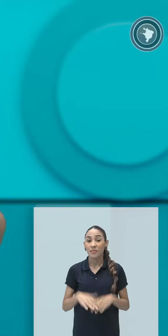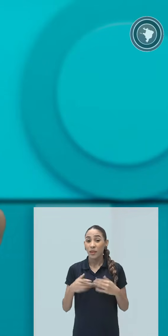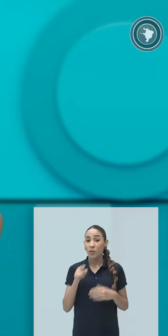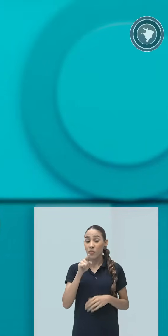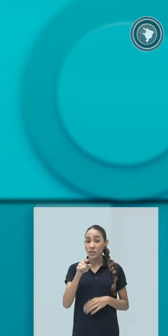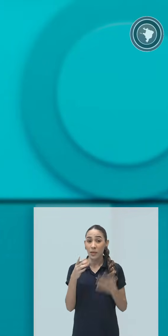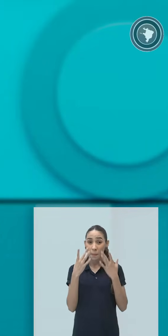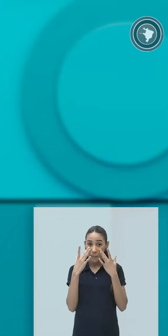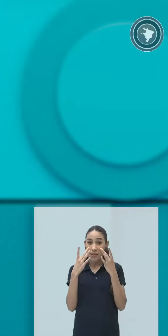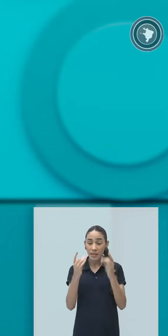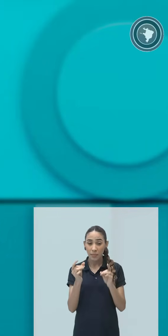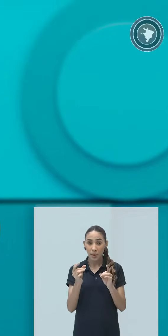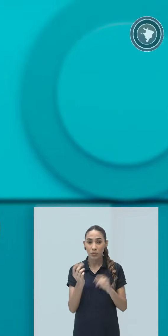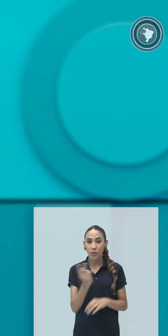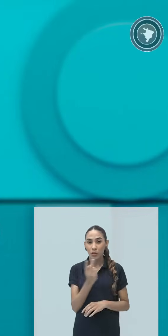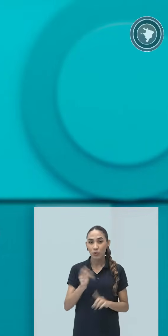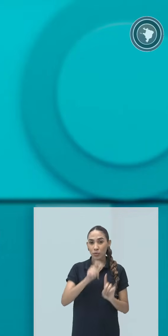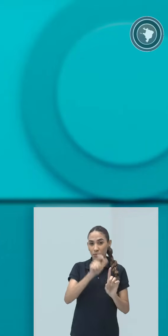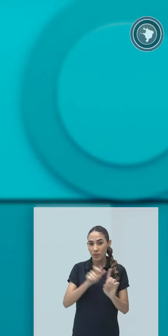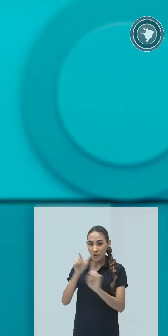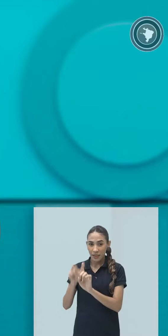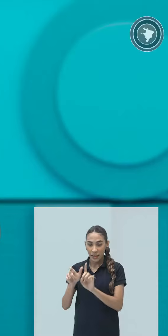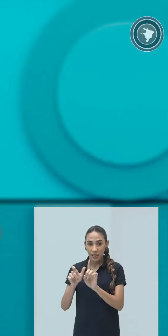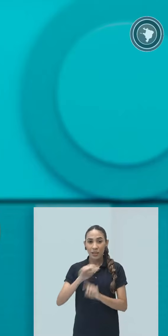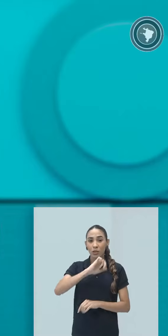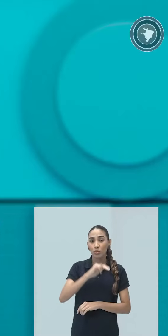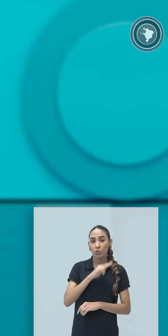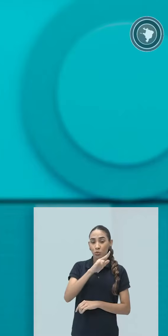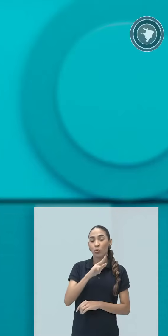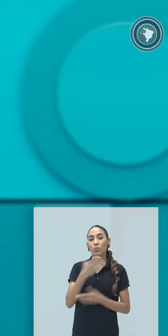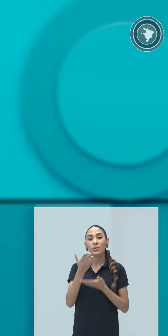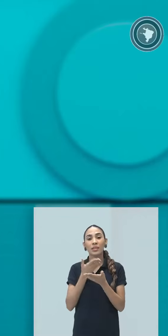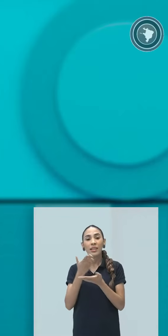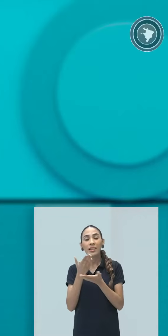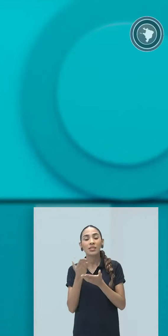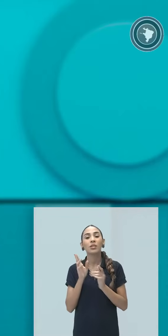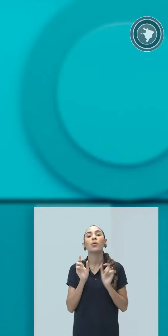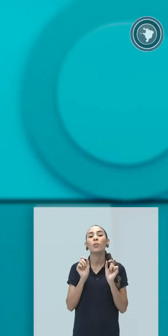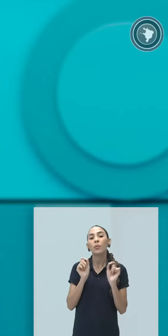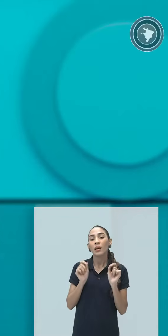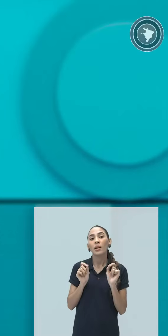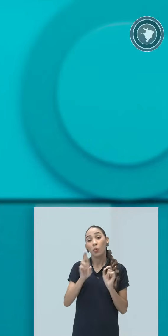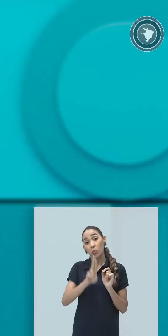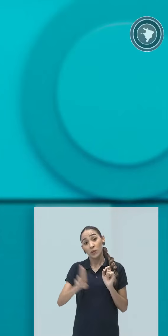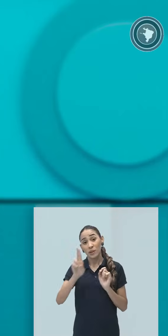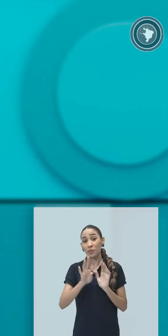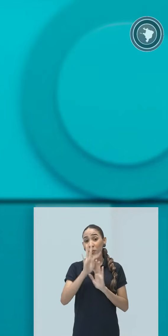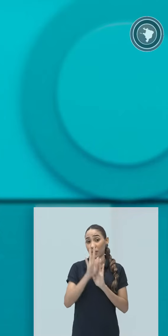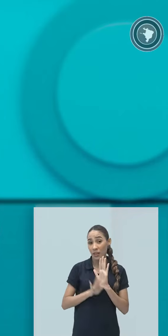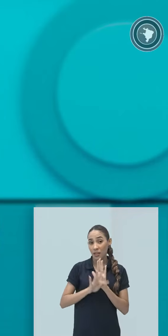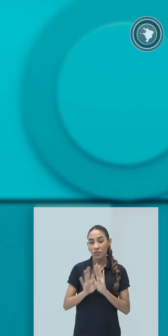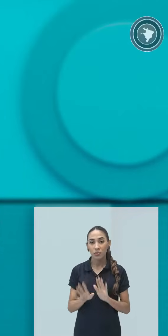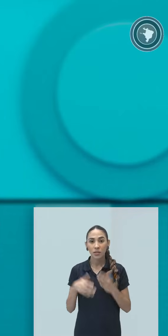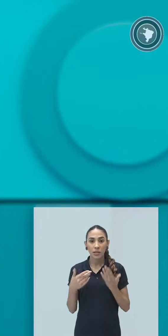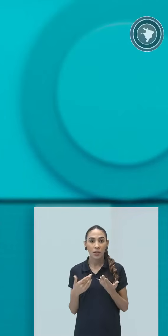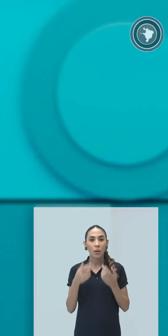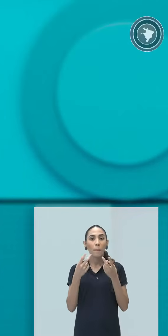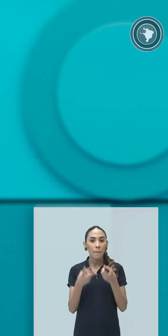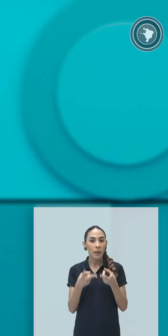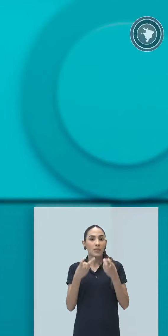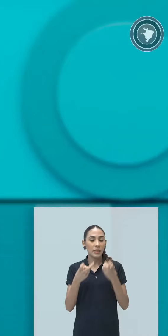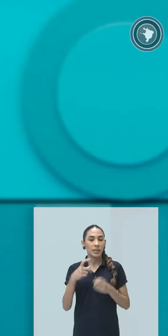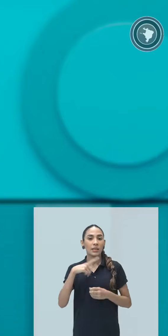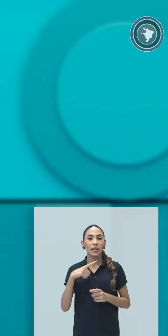Percebe que as nossas personagens, a Ju e a amiga dela, interagiram por meio de textos. Então, percebe que no primeiro momento